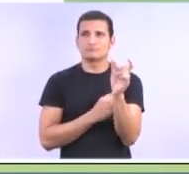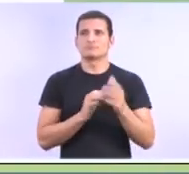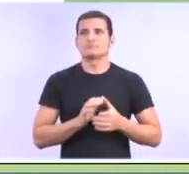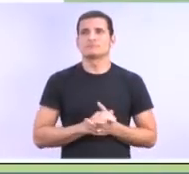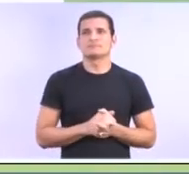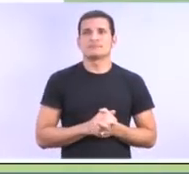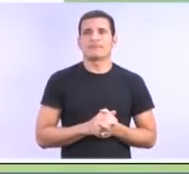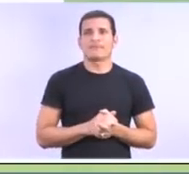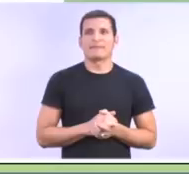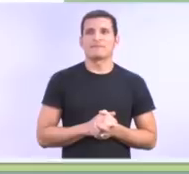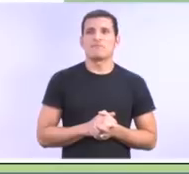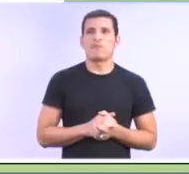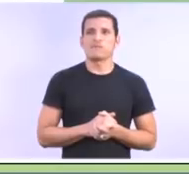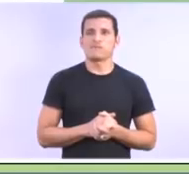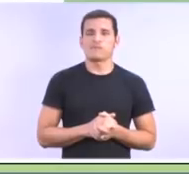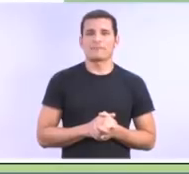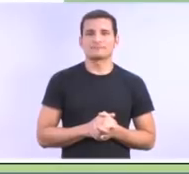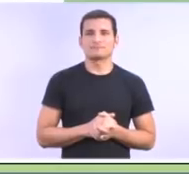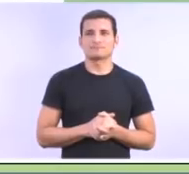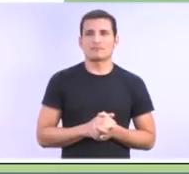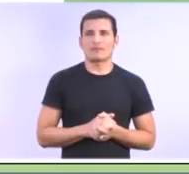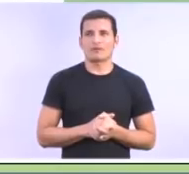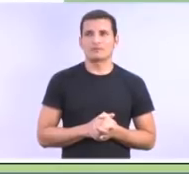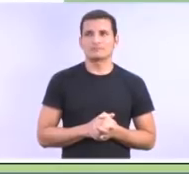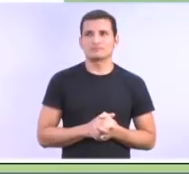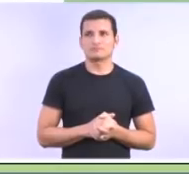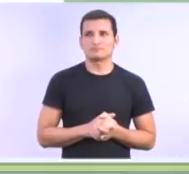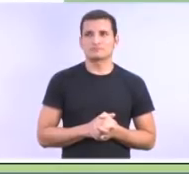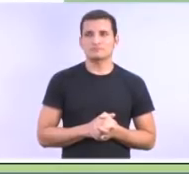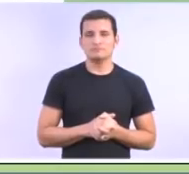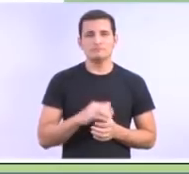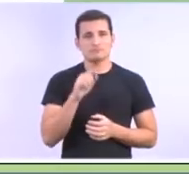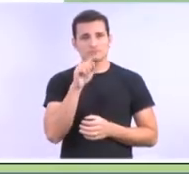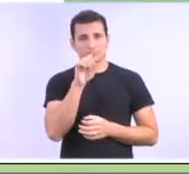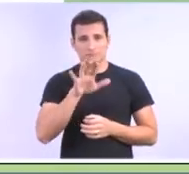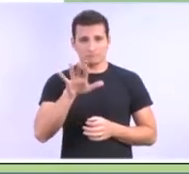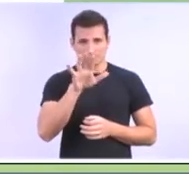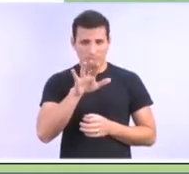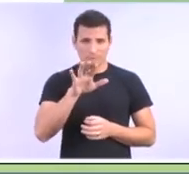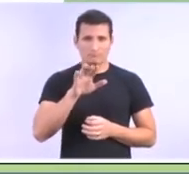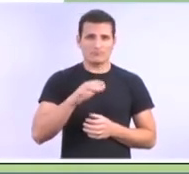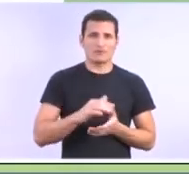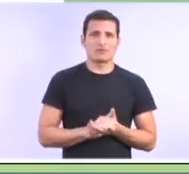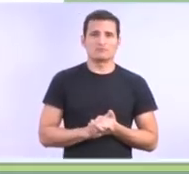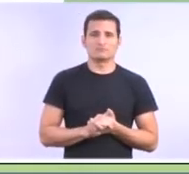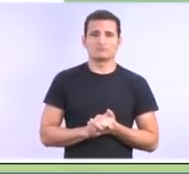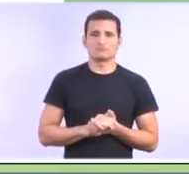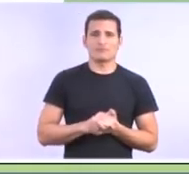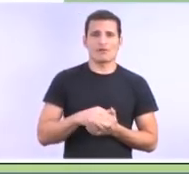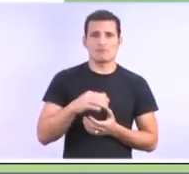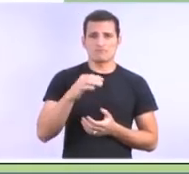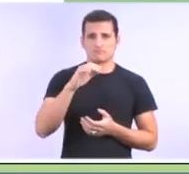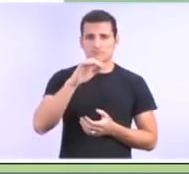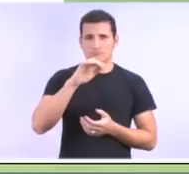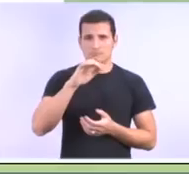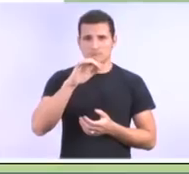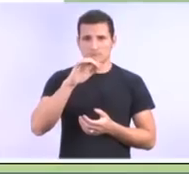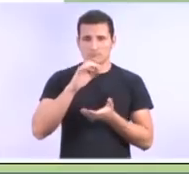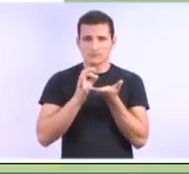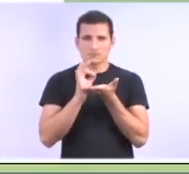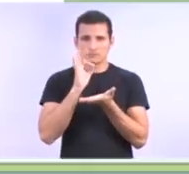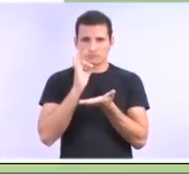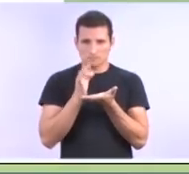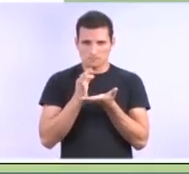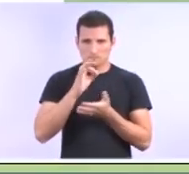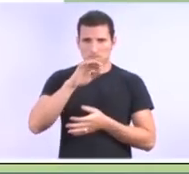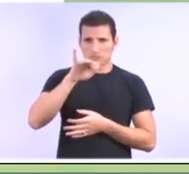Aqui, a gente já chegou aqui ao nosso ambiente de desenvolvimento Java. Nós acabamos de criar um arquivo chamado